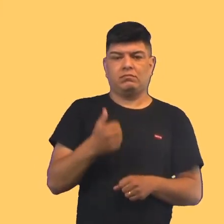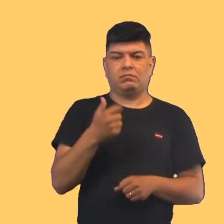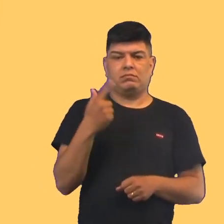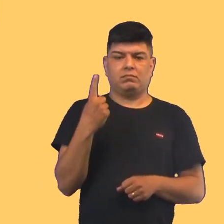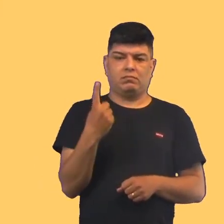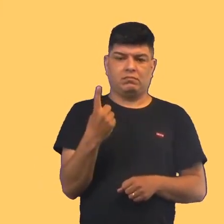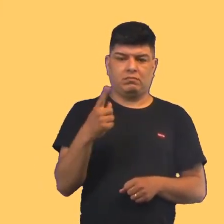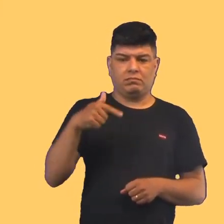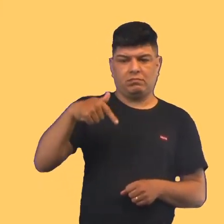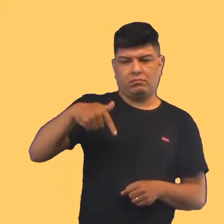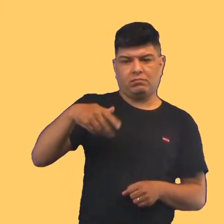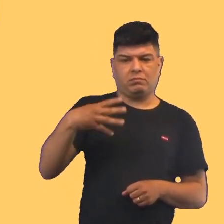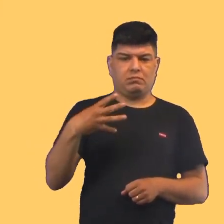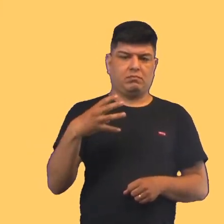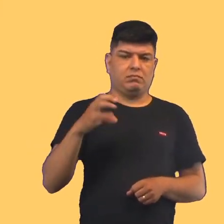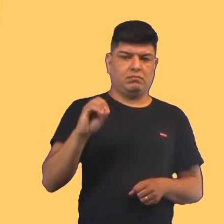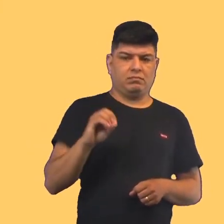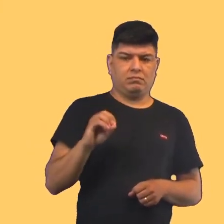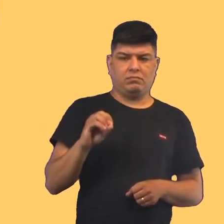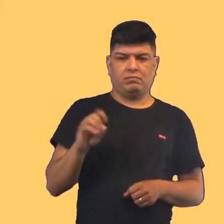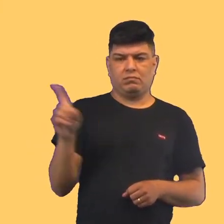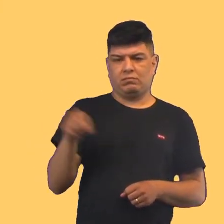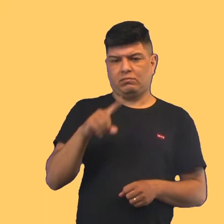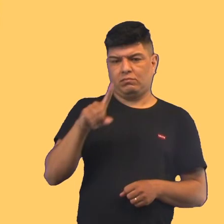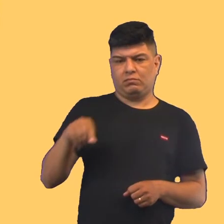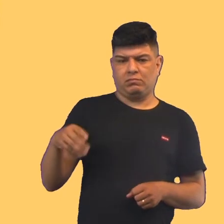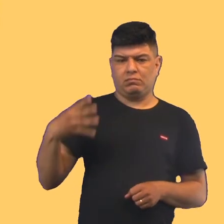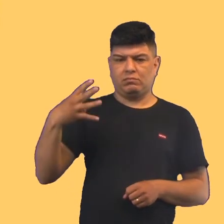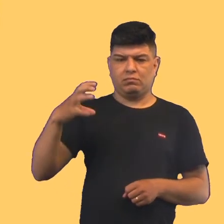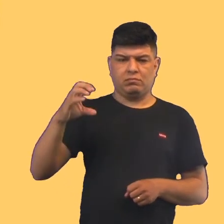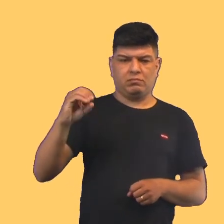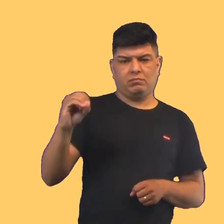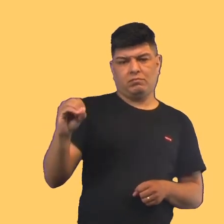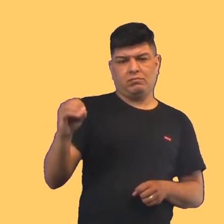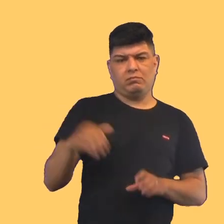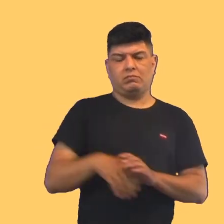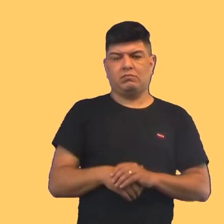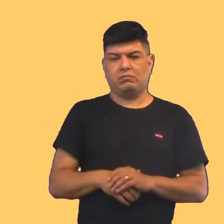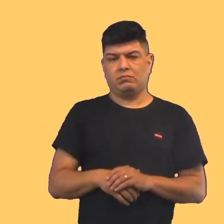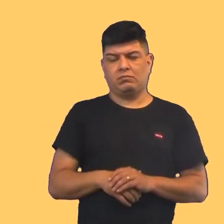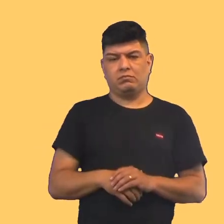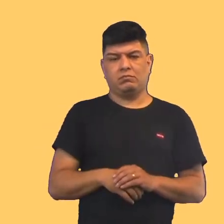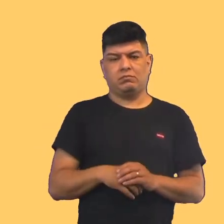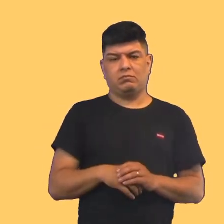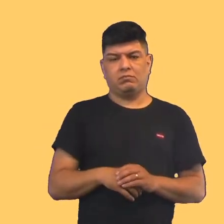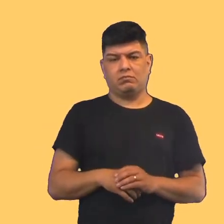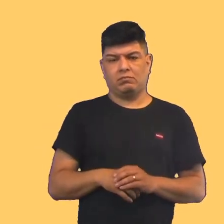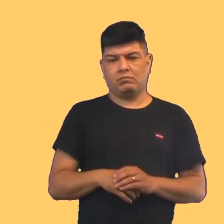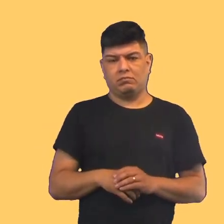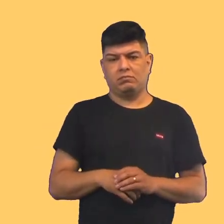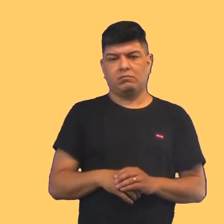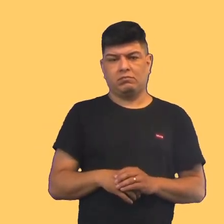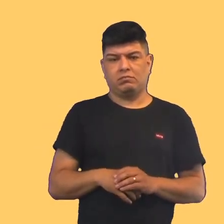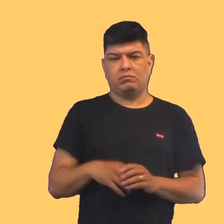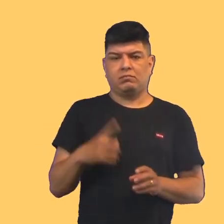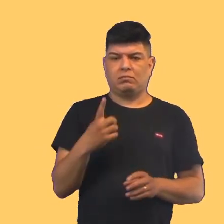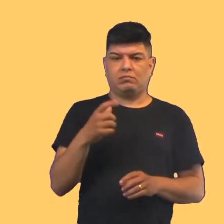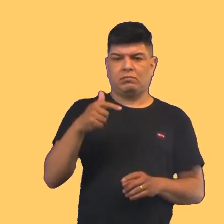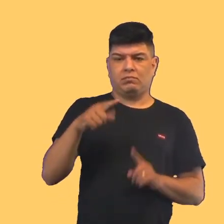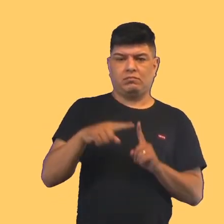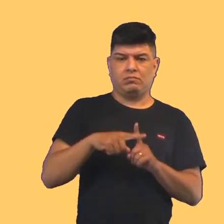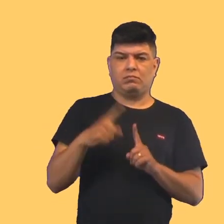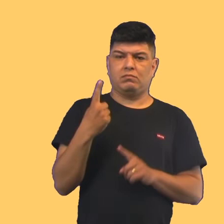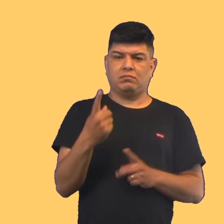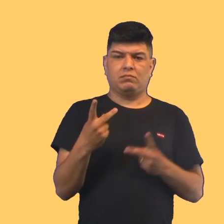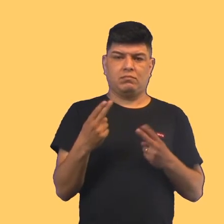1740. Eliminamos o 4 e o 0. Teremos 17 mais 1